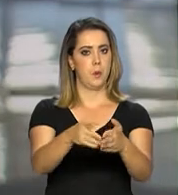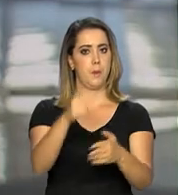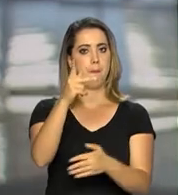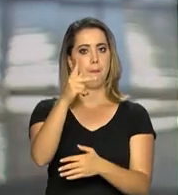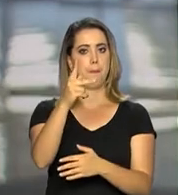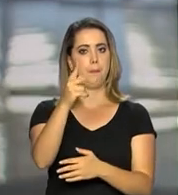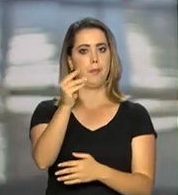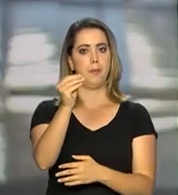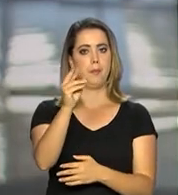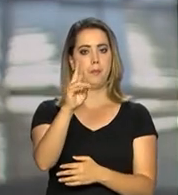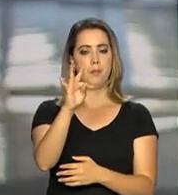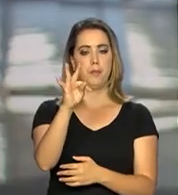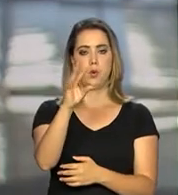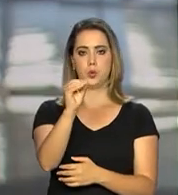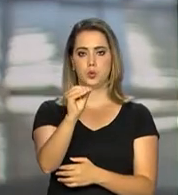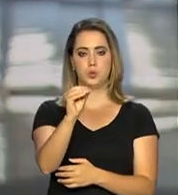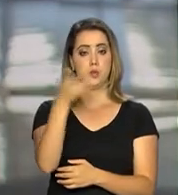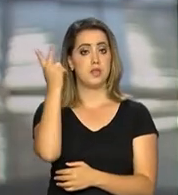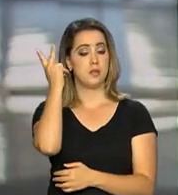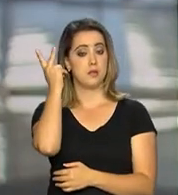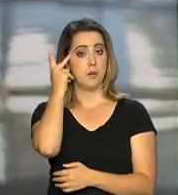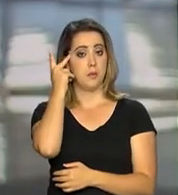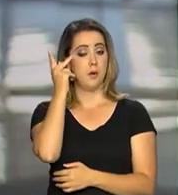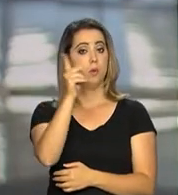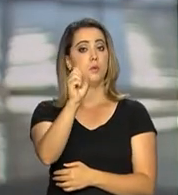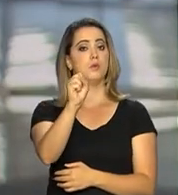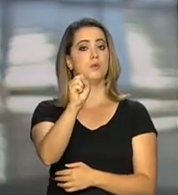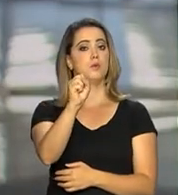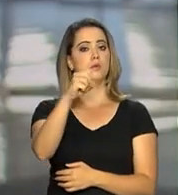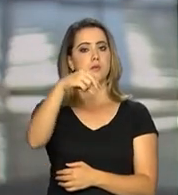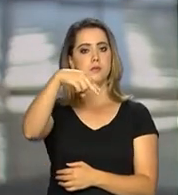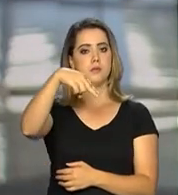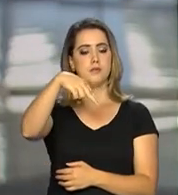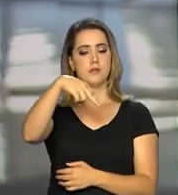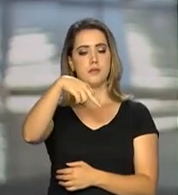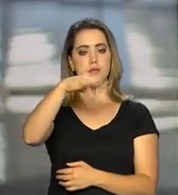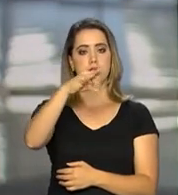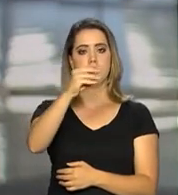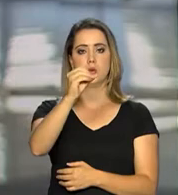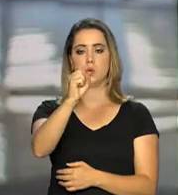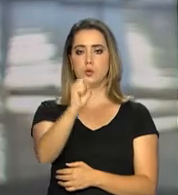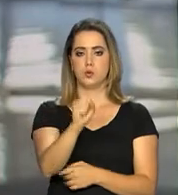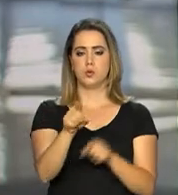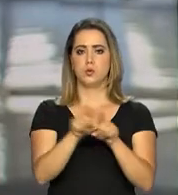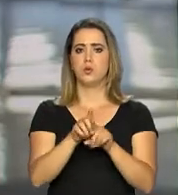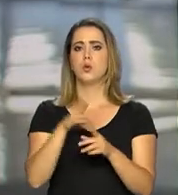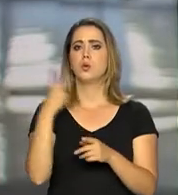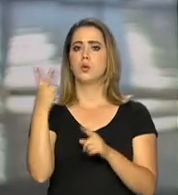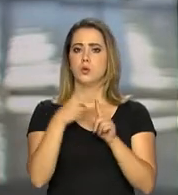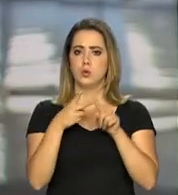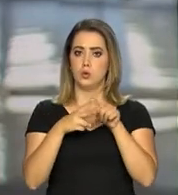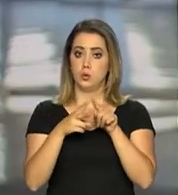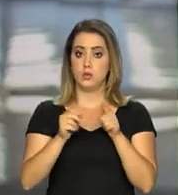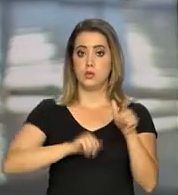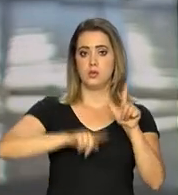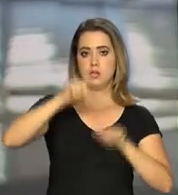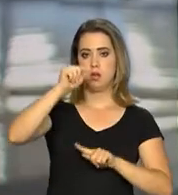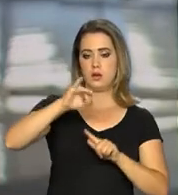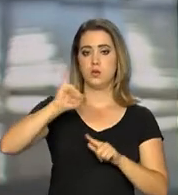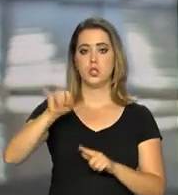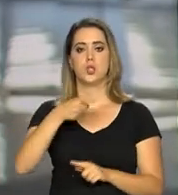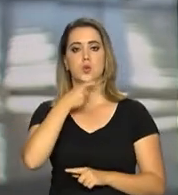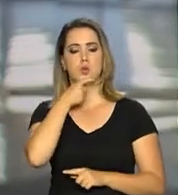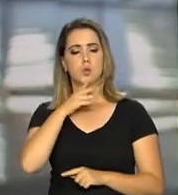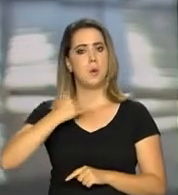país e neste ano registrou duas marcas históricas. No mês de julho, o terminal movimentou mais de